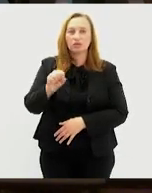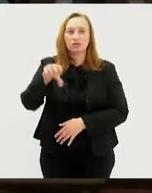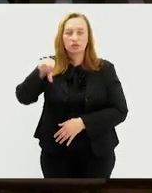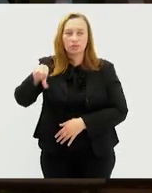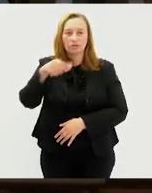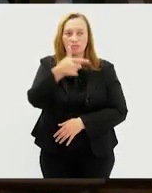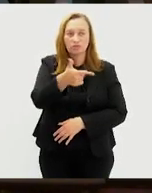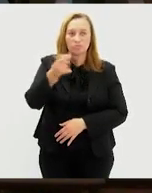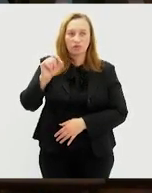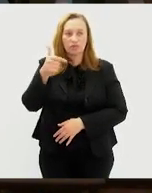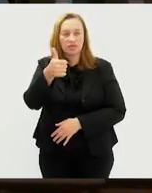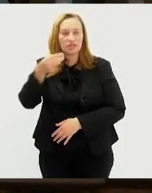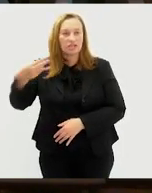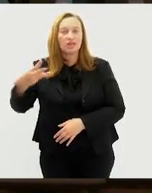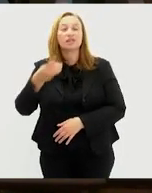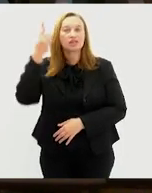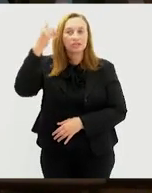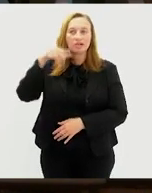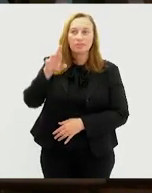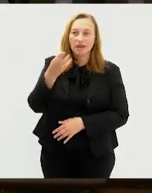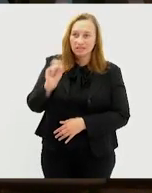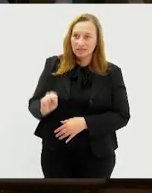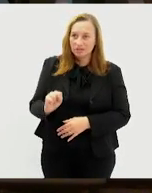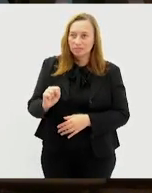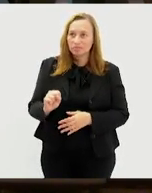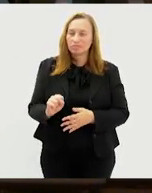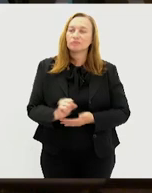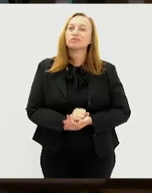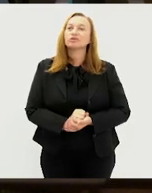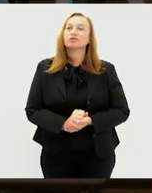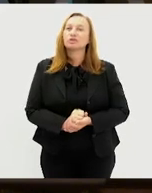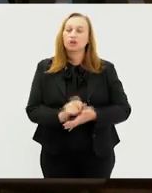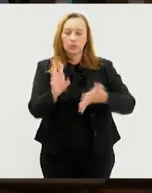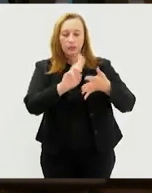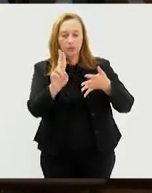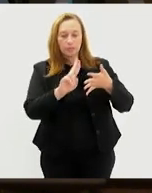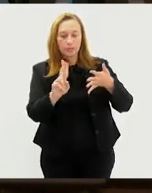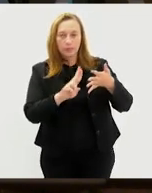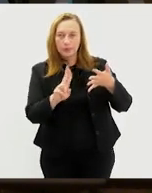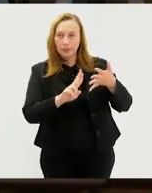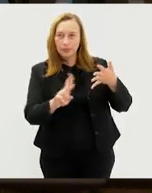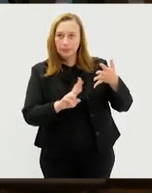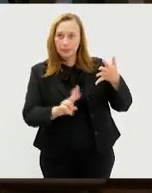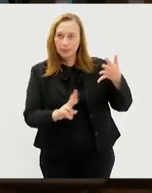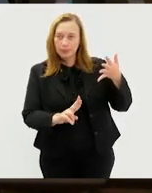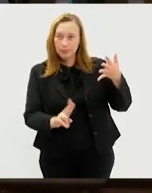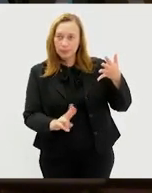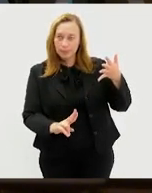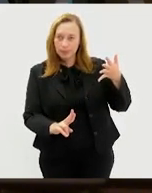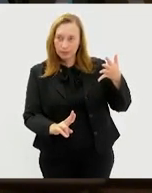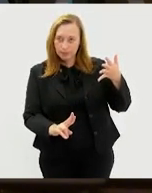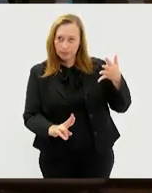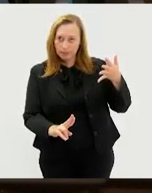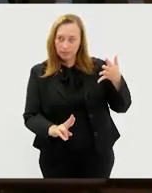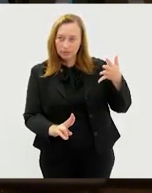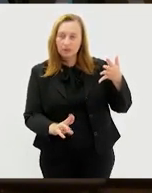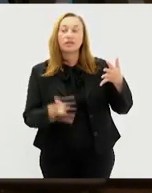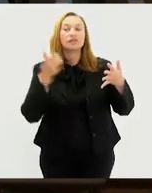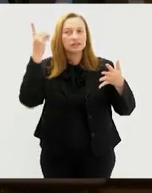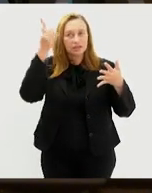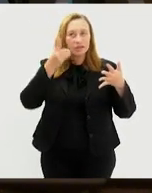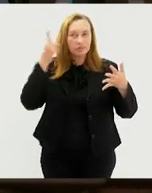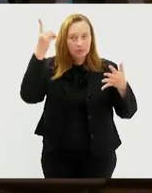deura Deputado brão ros re Marina do